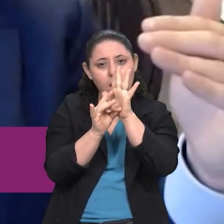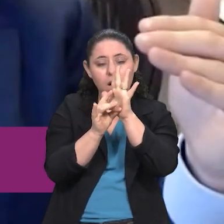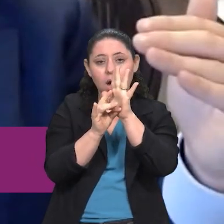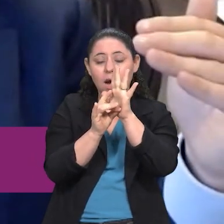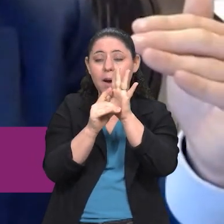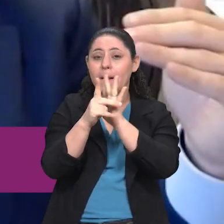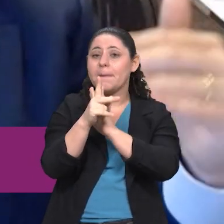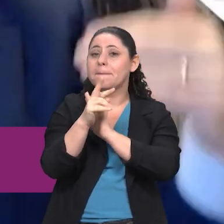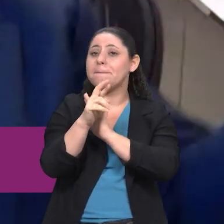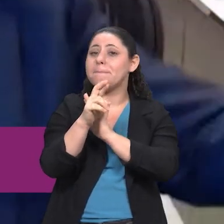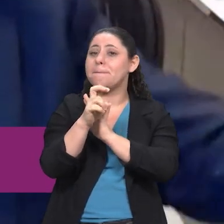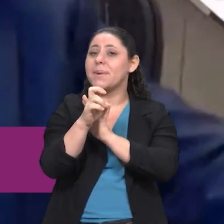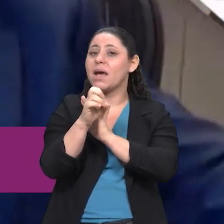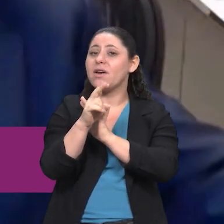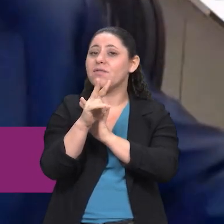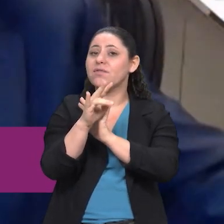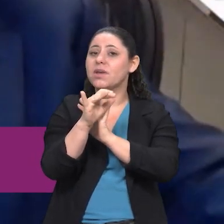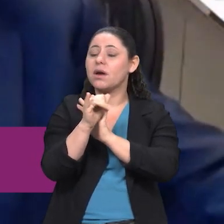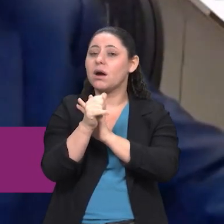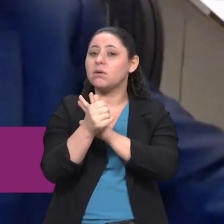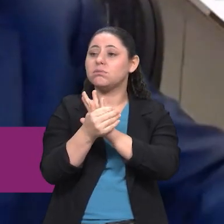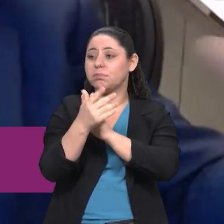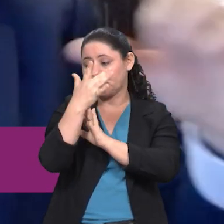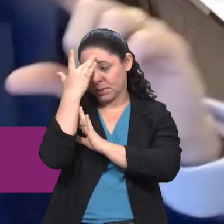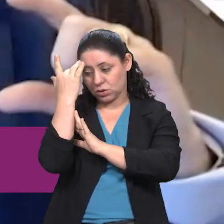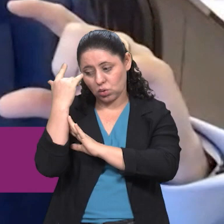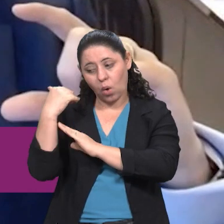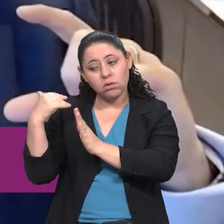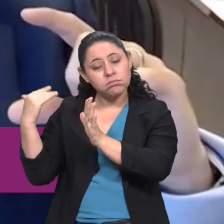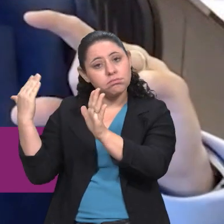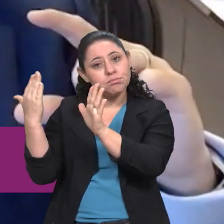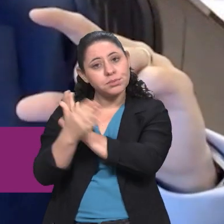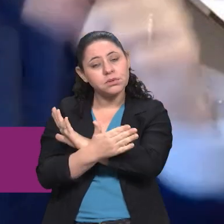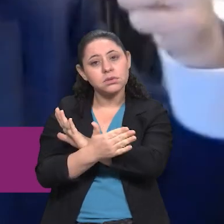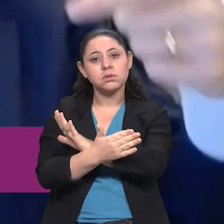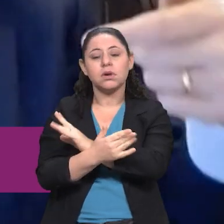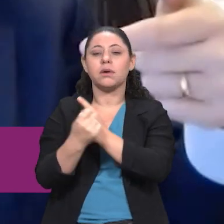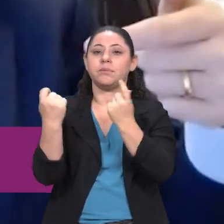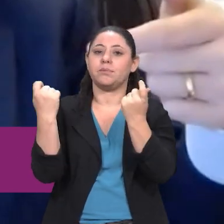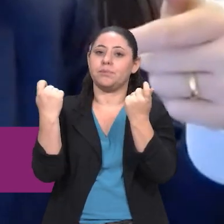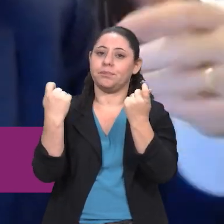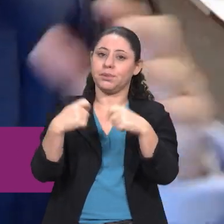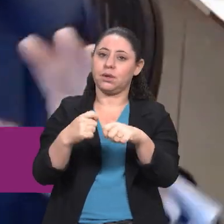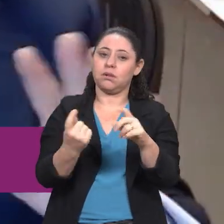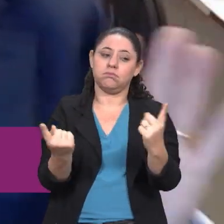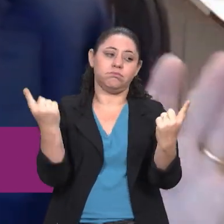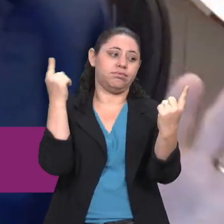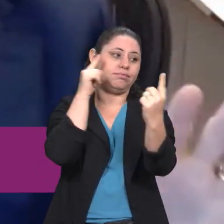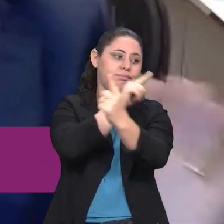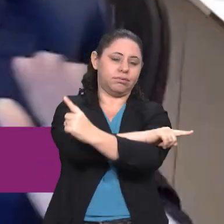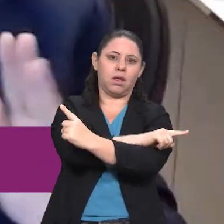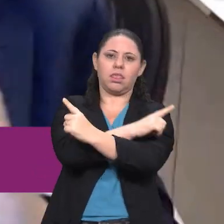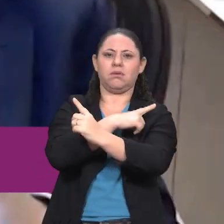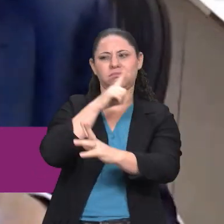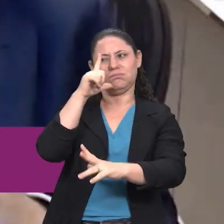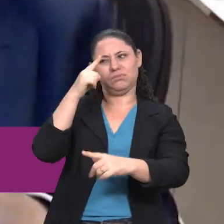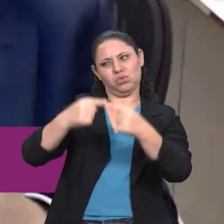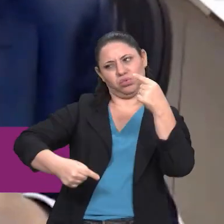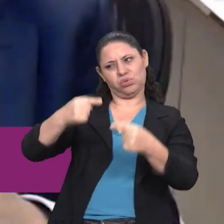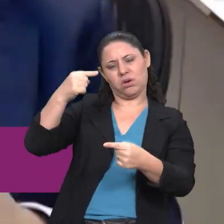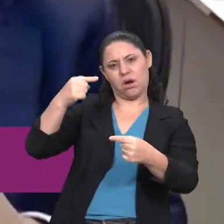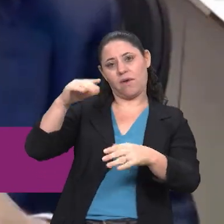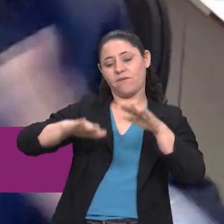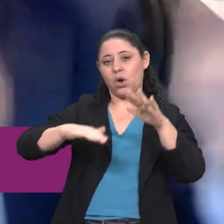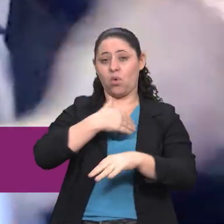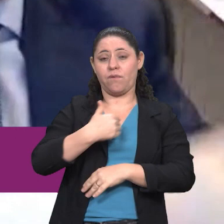indenização prévia, para poder retirar o produtor da área, tem que ser da parte incontroversa. Então, isso pode gerar uma discussão, porque, de repente, a